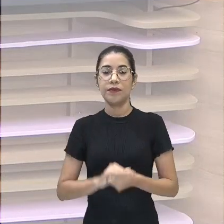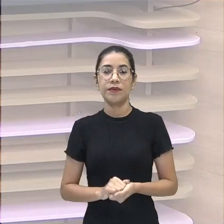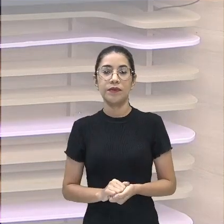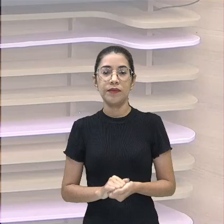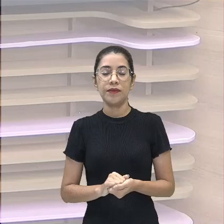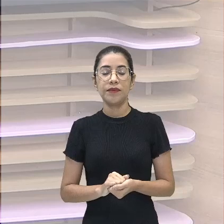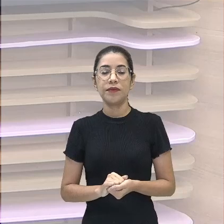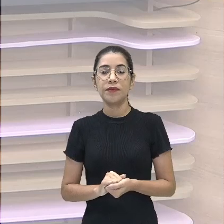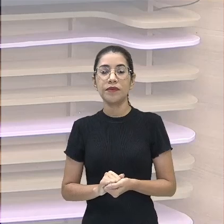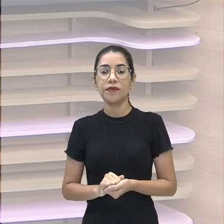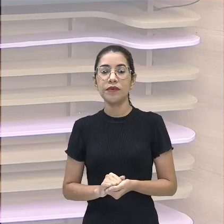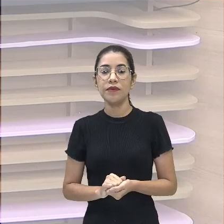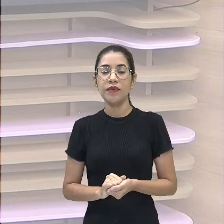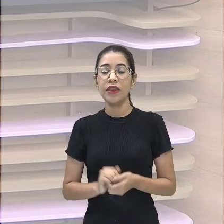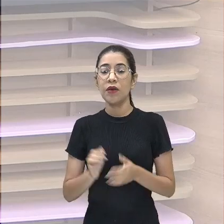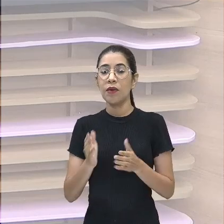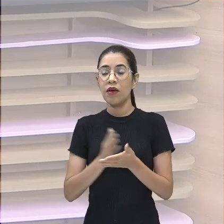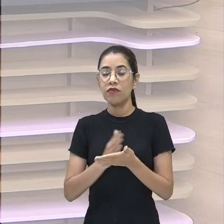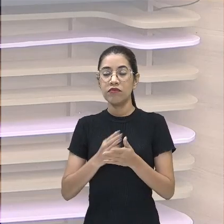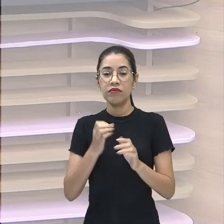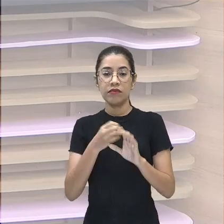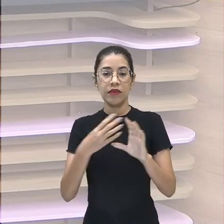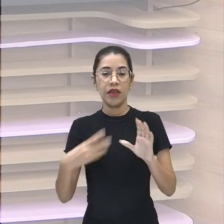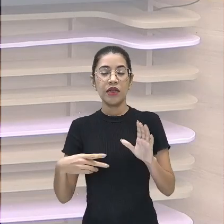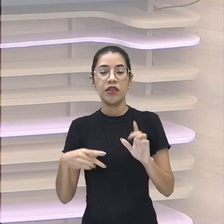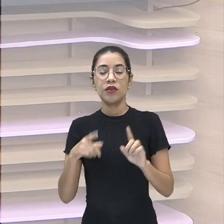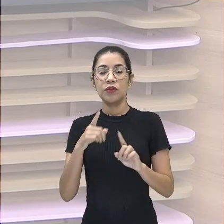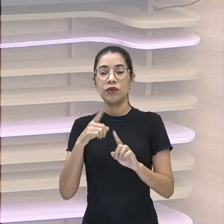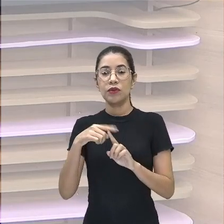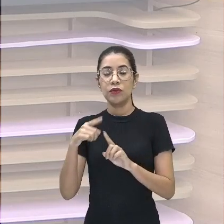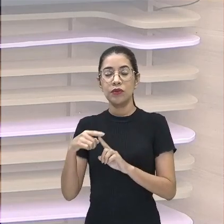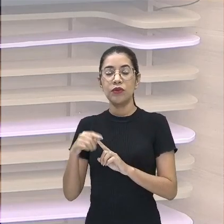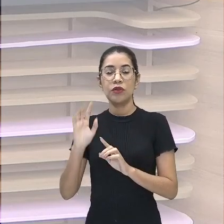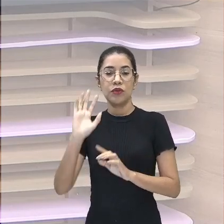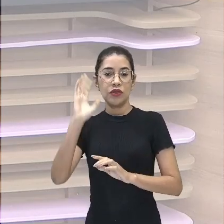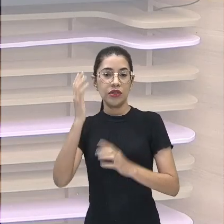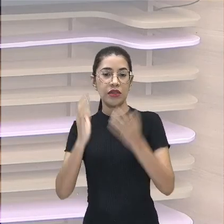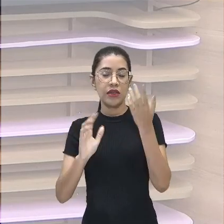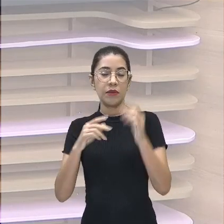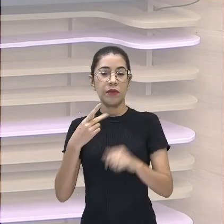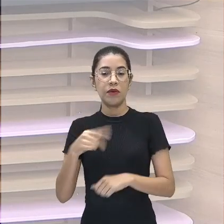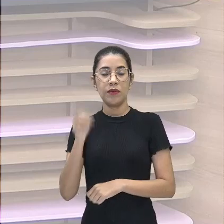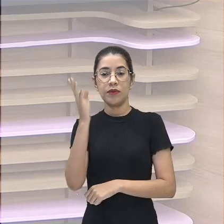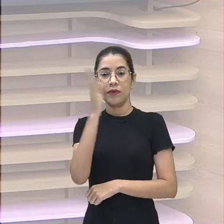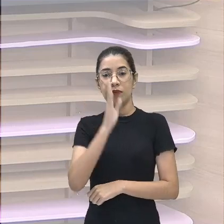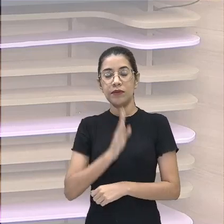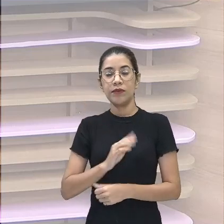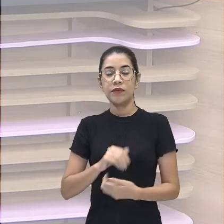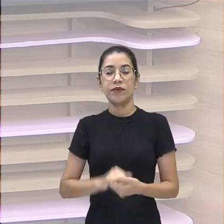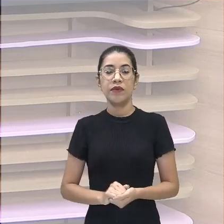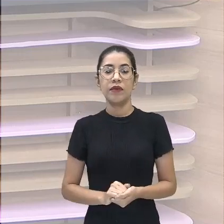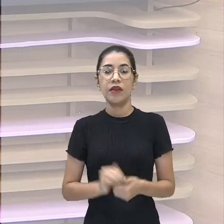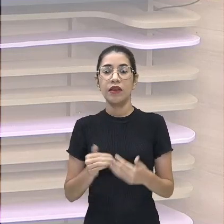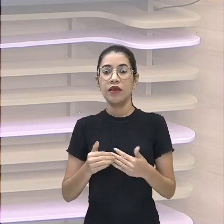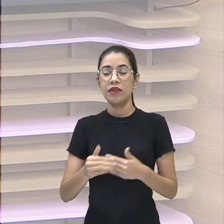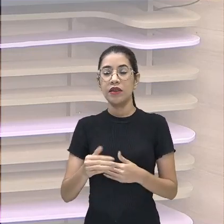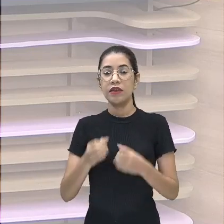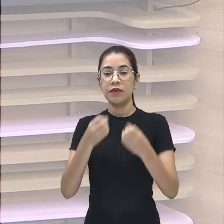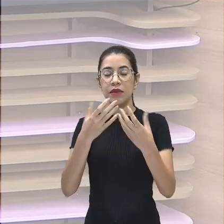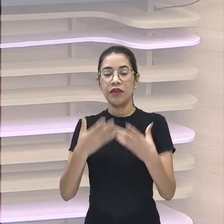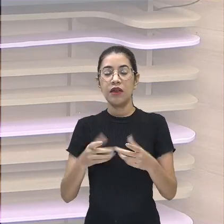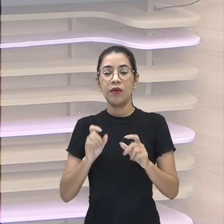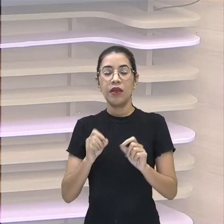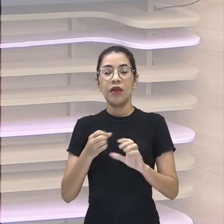Então, essas são algumas características dos tipos climáticos do Brasil. Mas agora a gente vai continuar falando de um